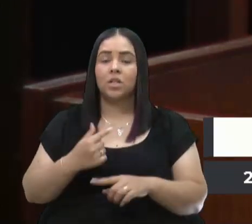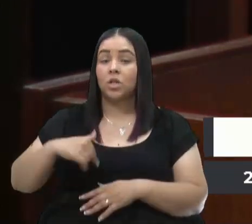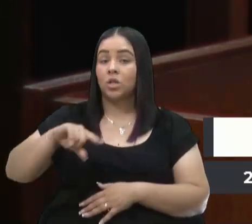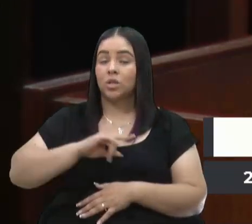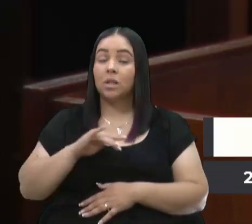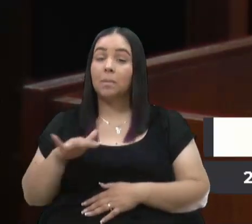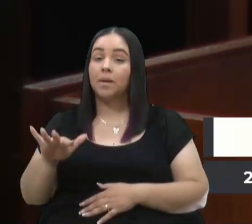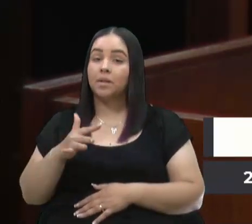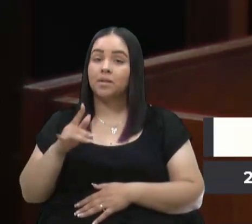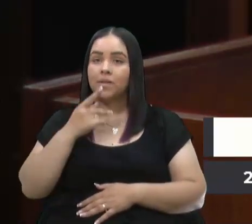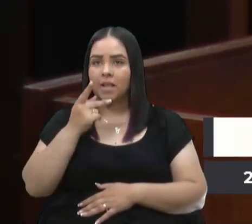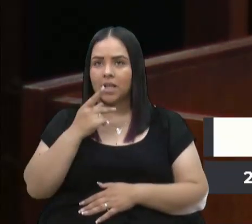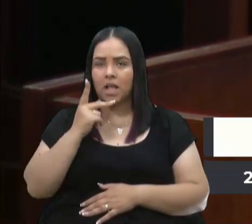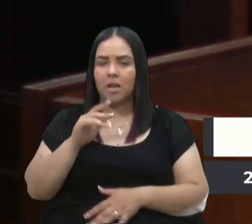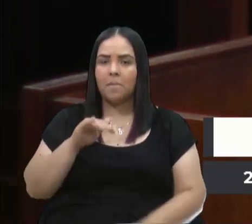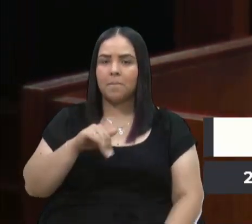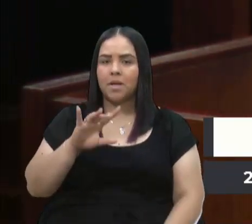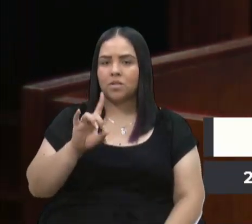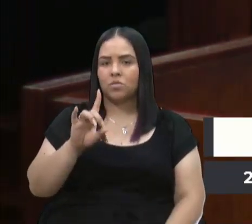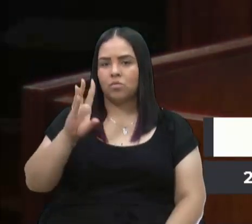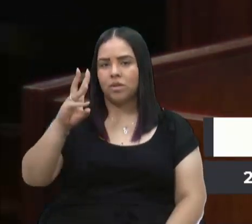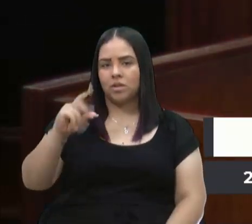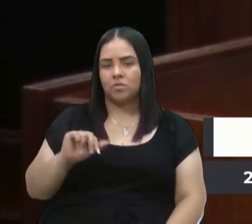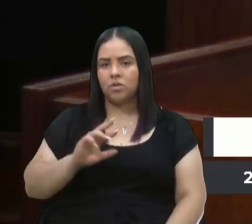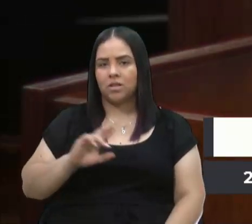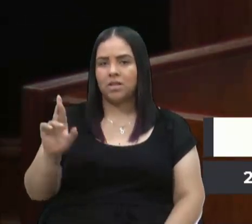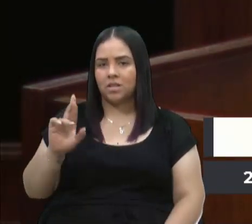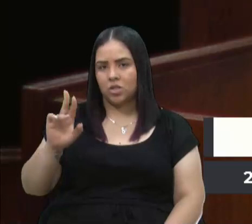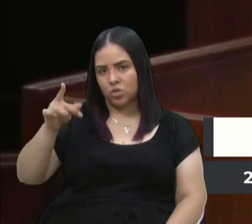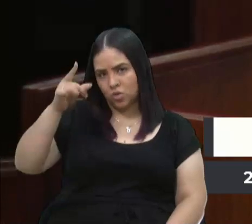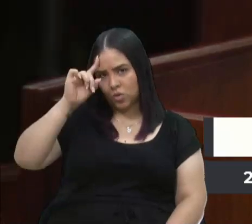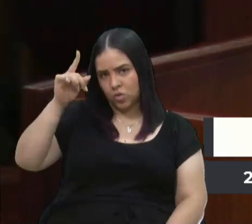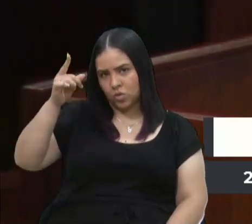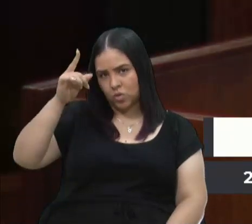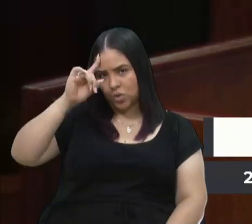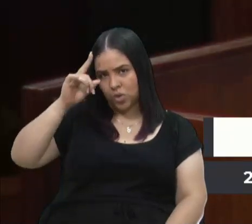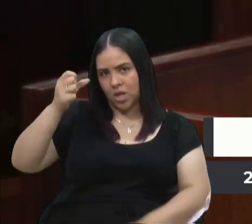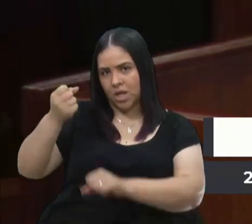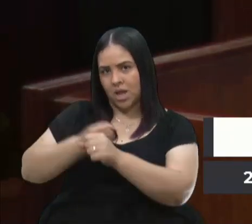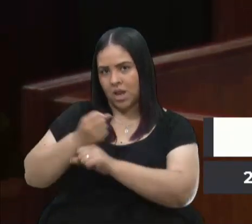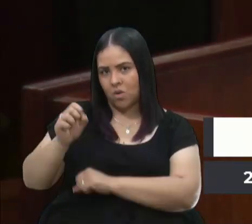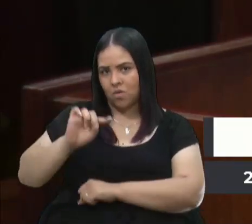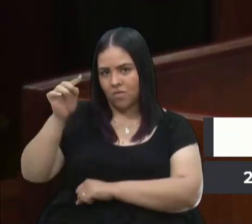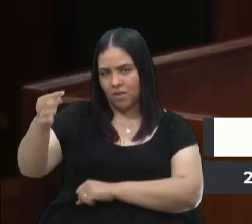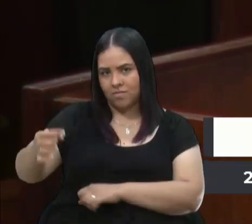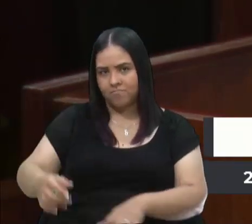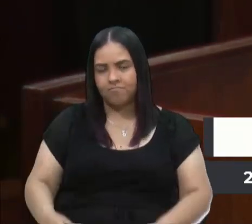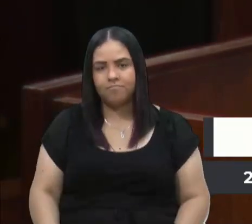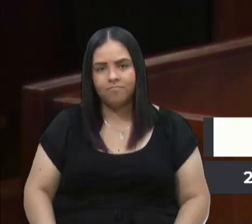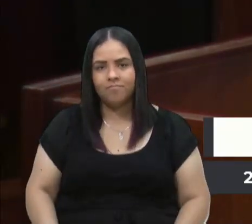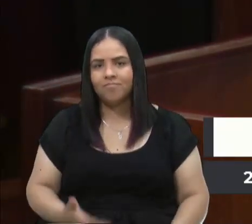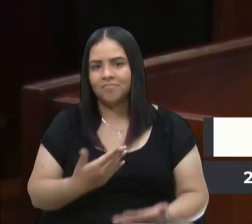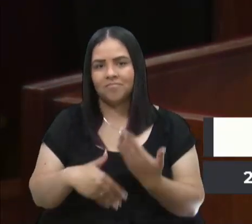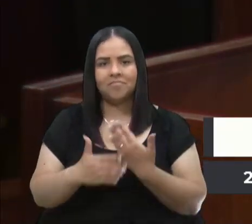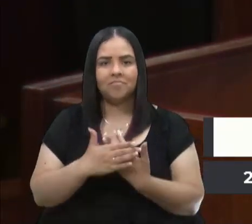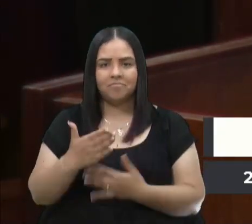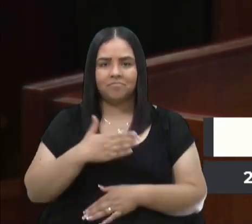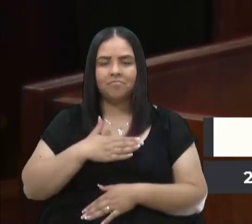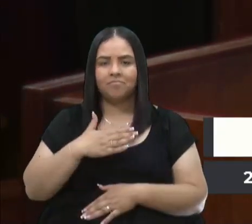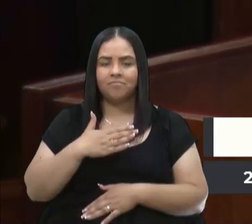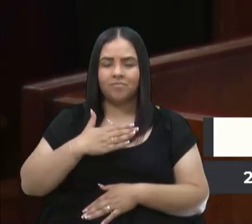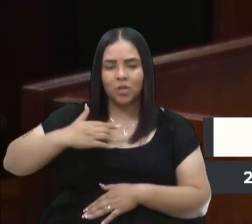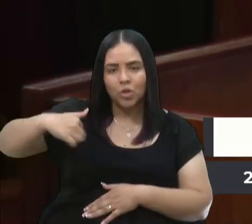média de mais de R$1 milhão por dia no ano que vem. Algo que todos nós aqui